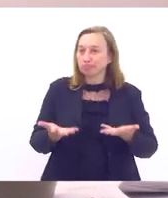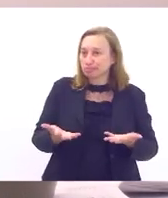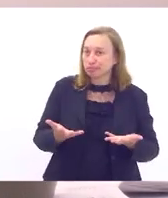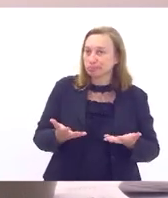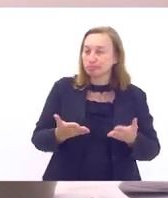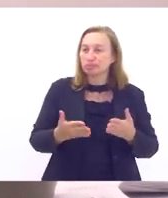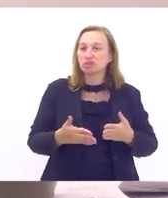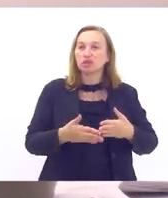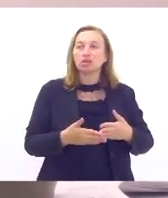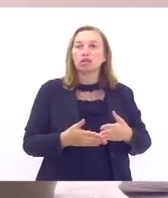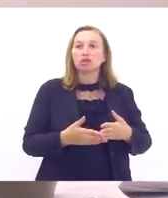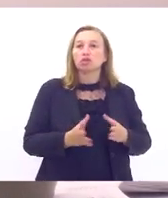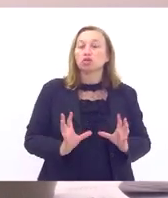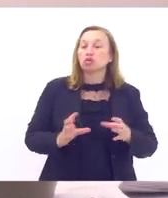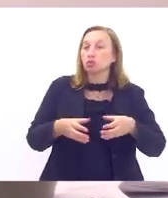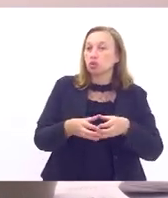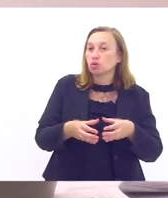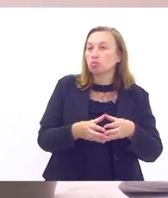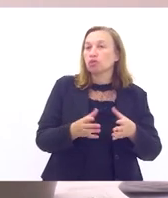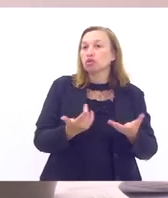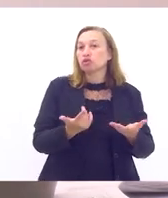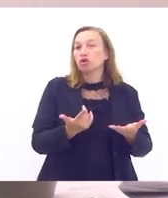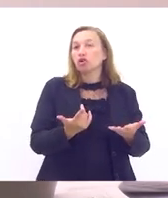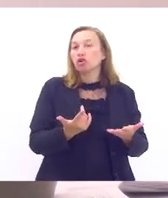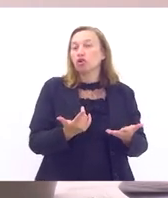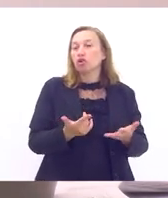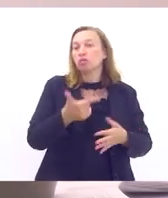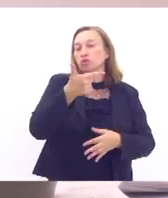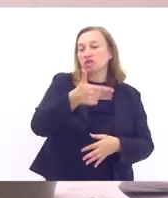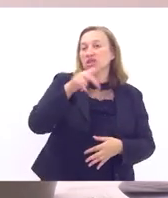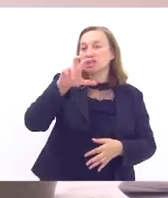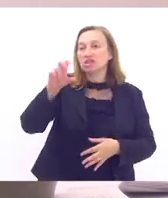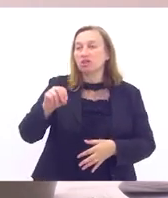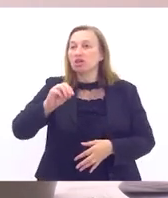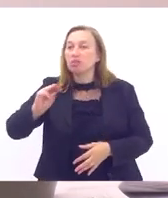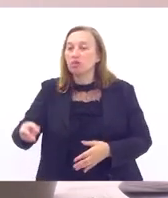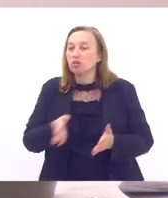interinstitucional e comunitário sobre a execução desses 250 milhões